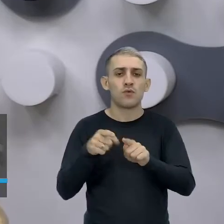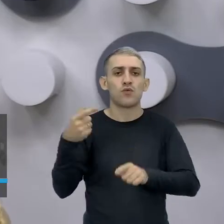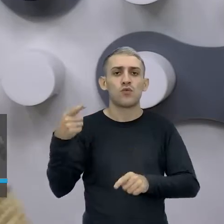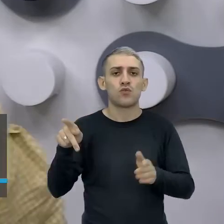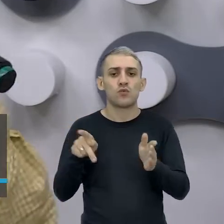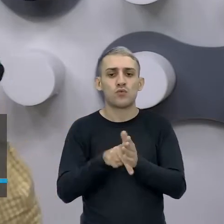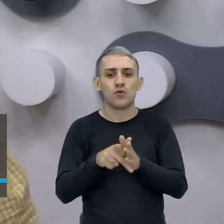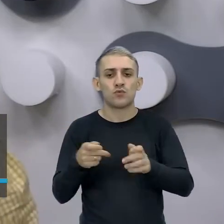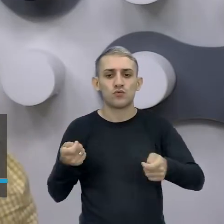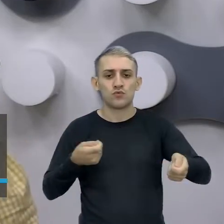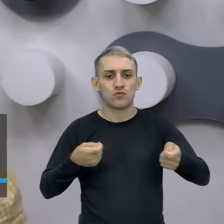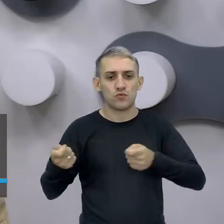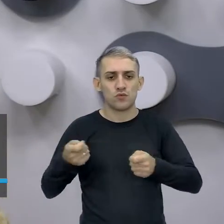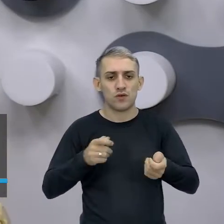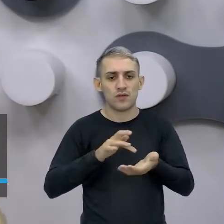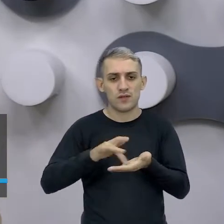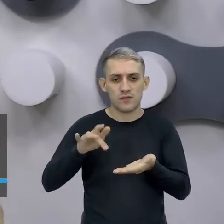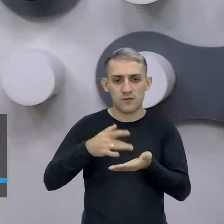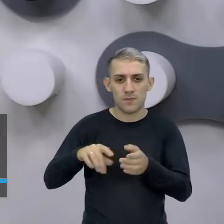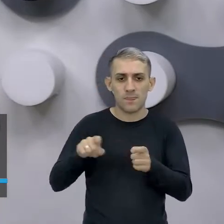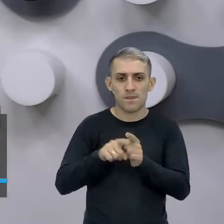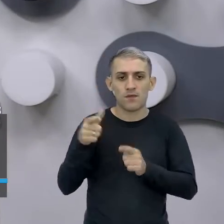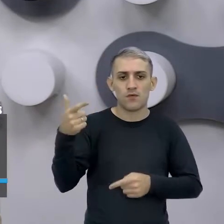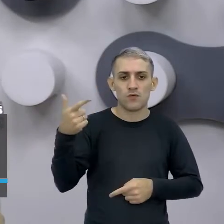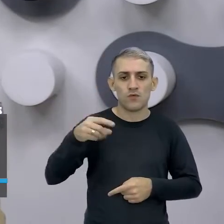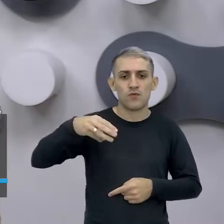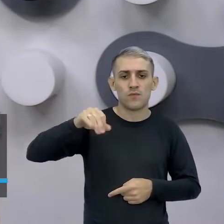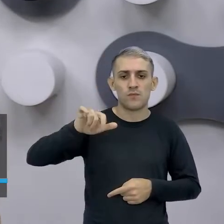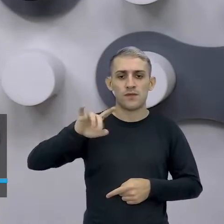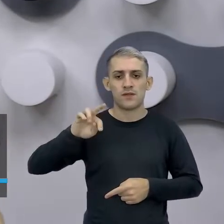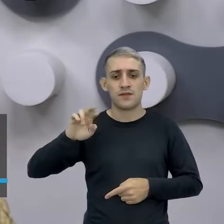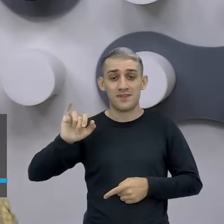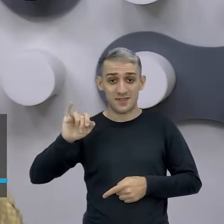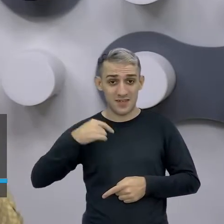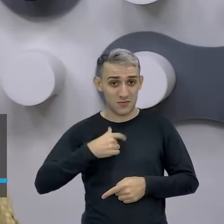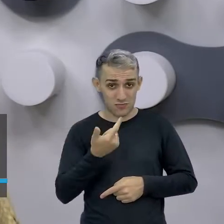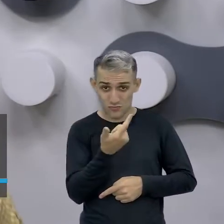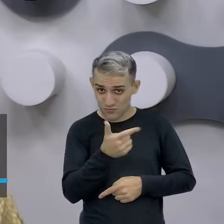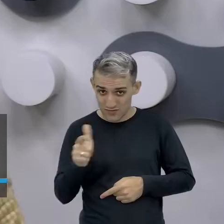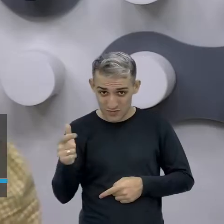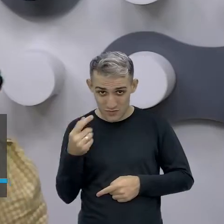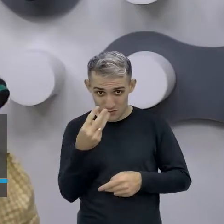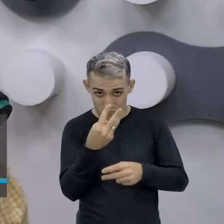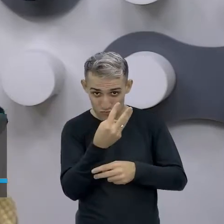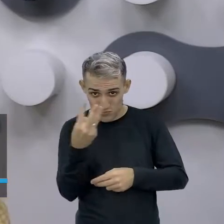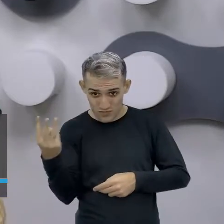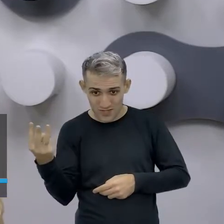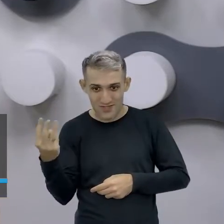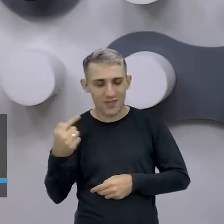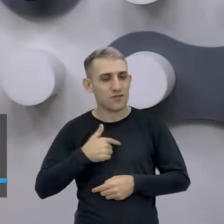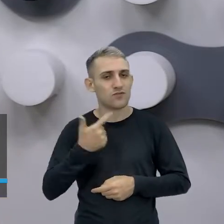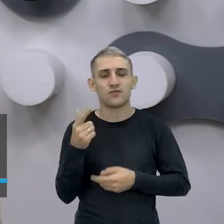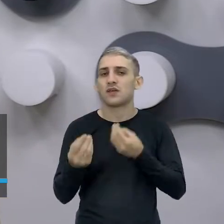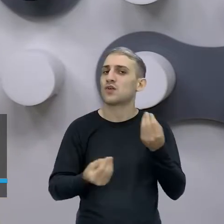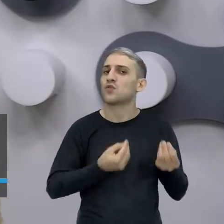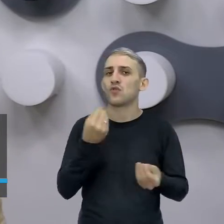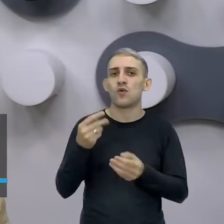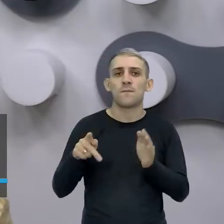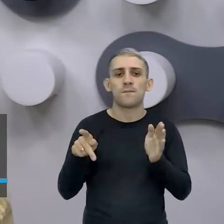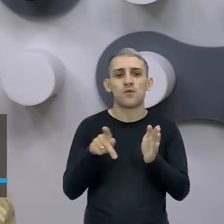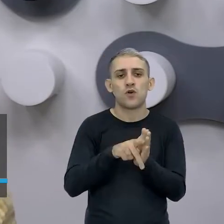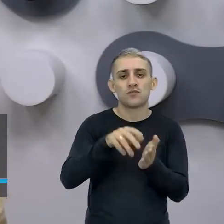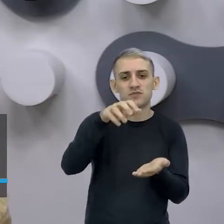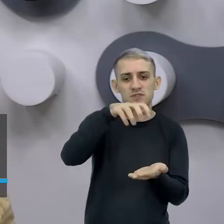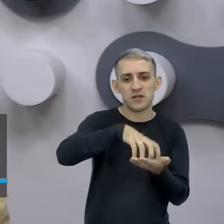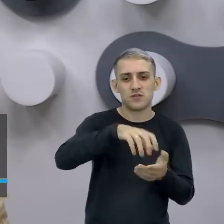o domínio militar. Se eu não tiver esses 3 domínios, eu não faço parte da área central